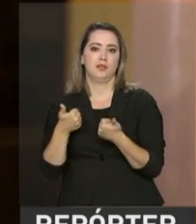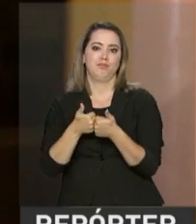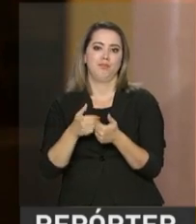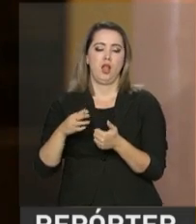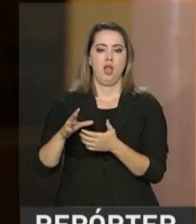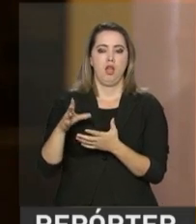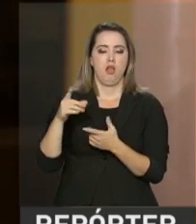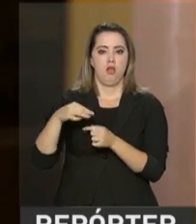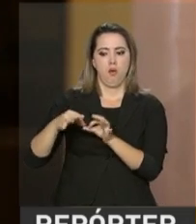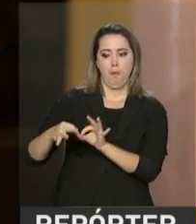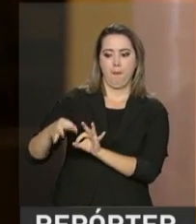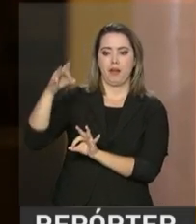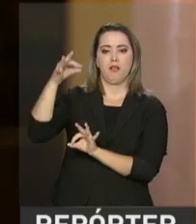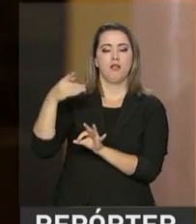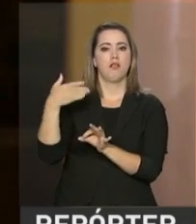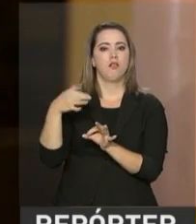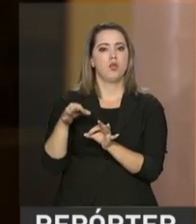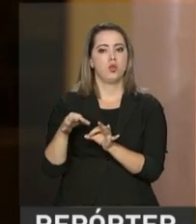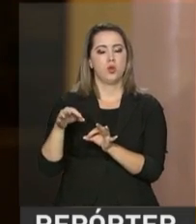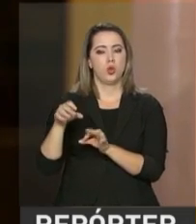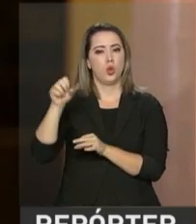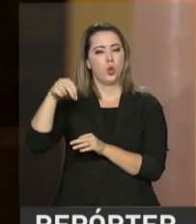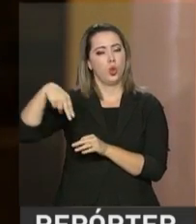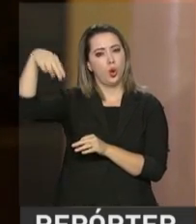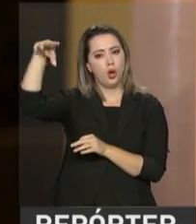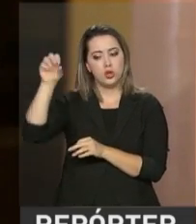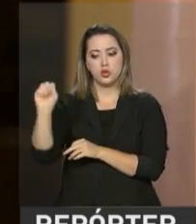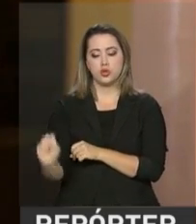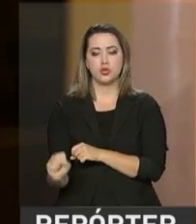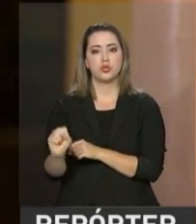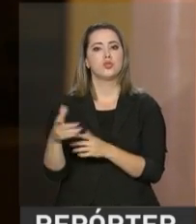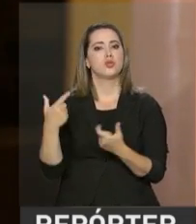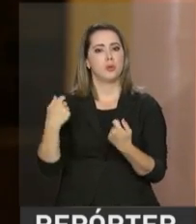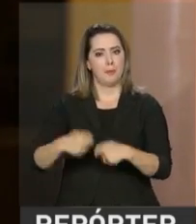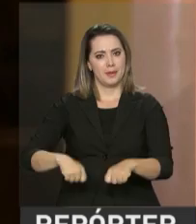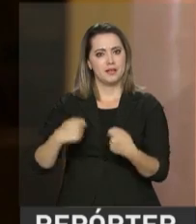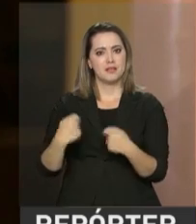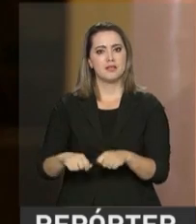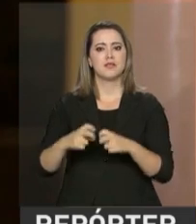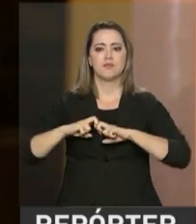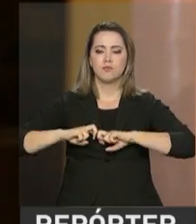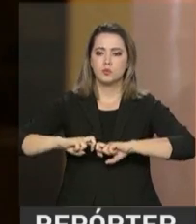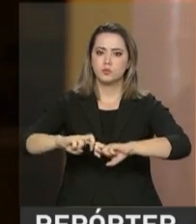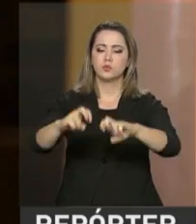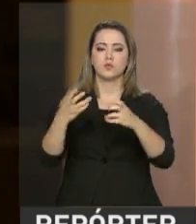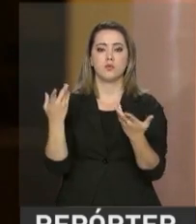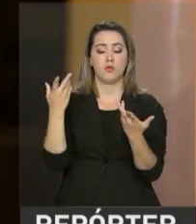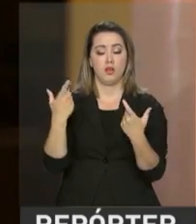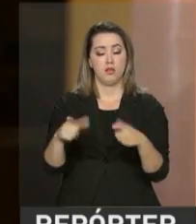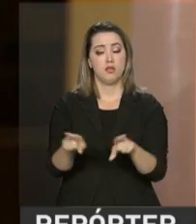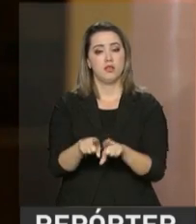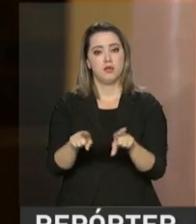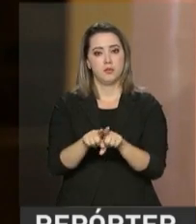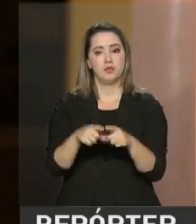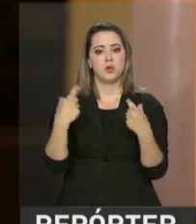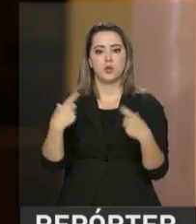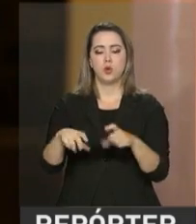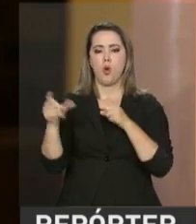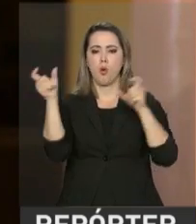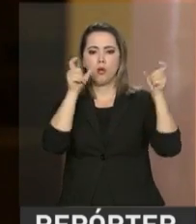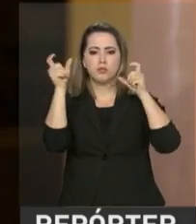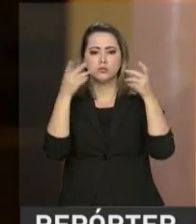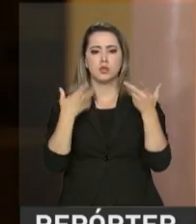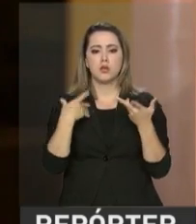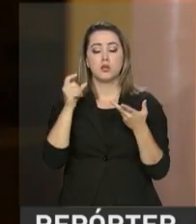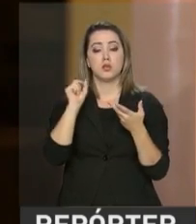Norte. Então a Ferrogrão e a Ferrovia Norte-Sul talvez seriam as joias da coroa em relação a essa região e seriam também os grandes atratores